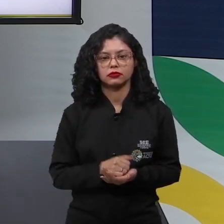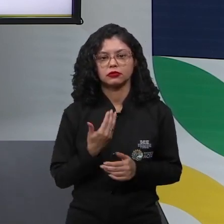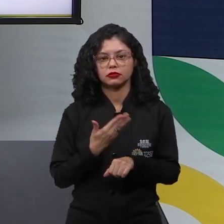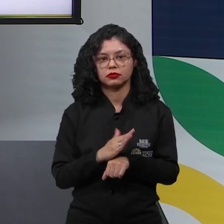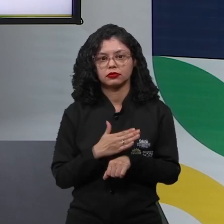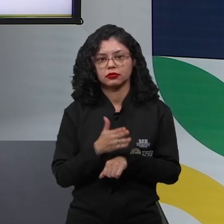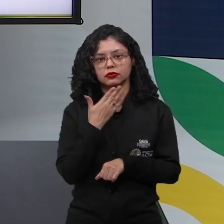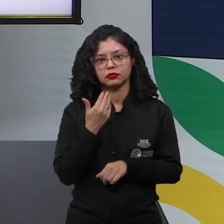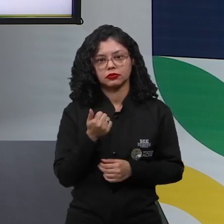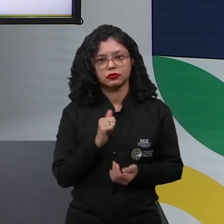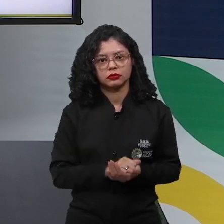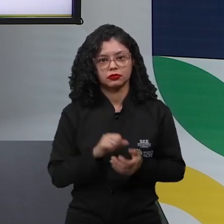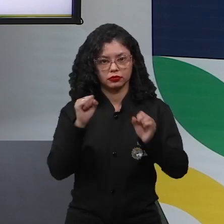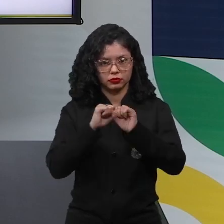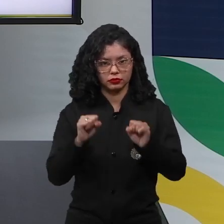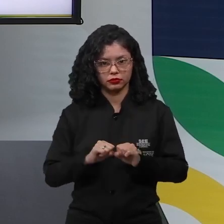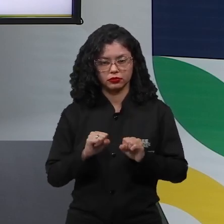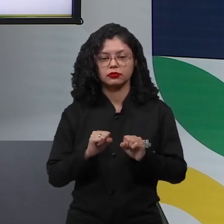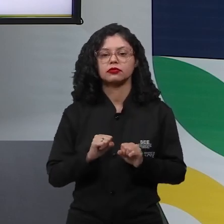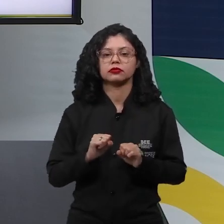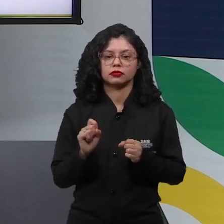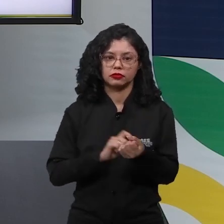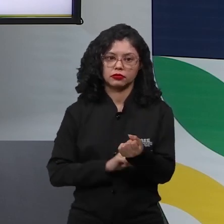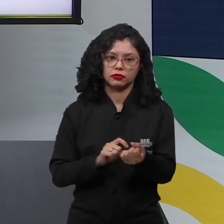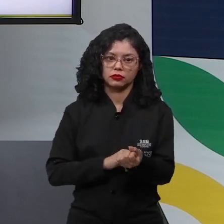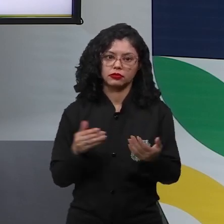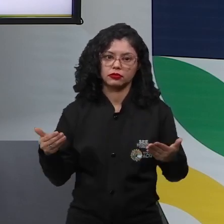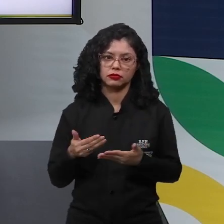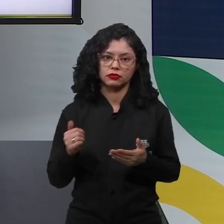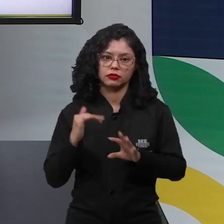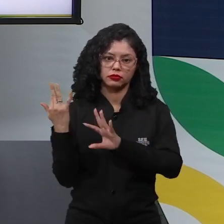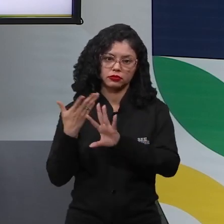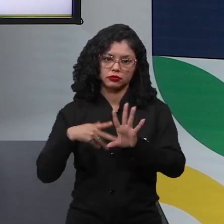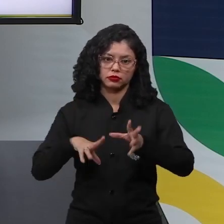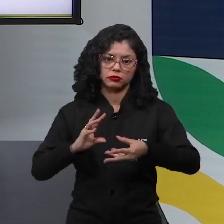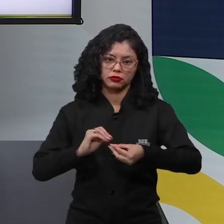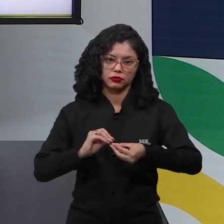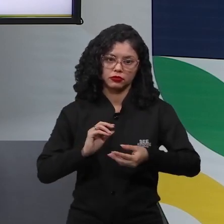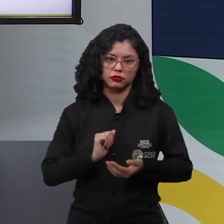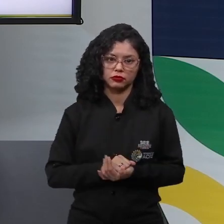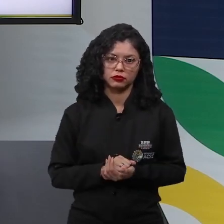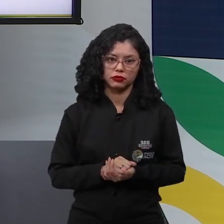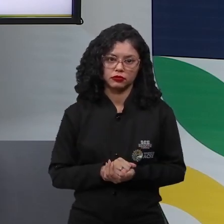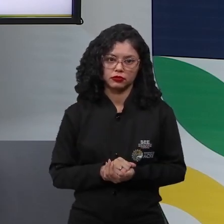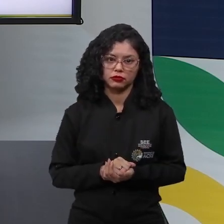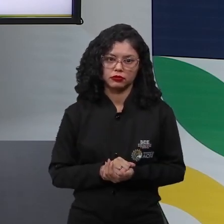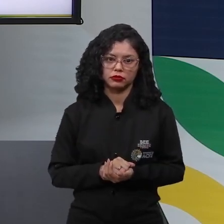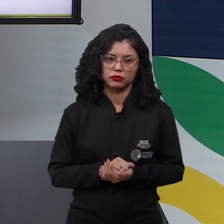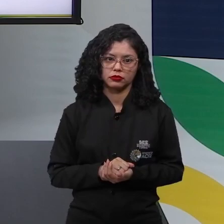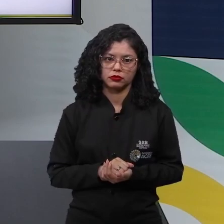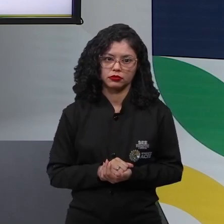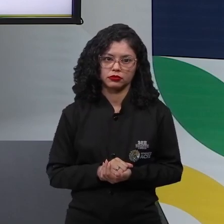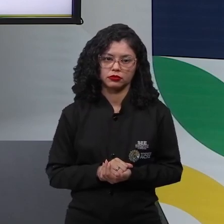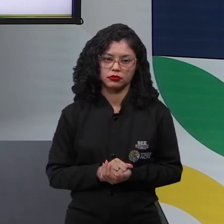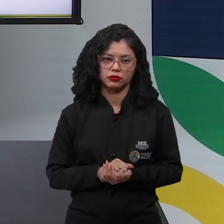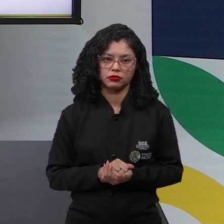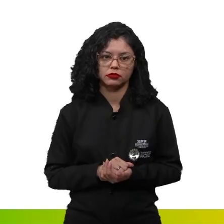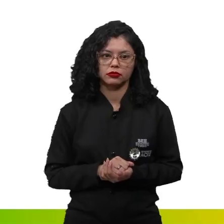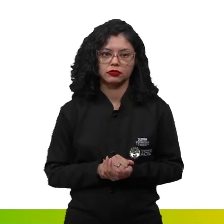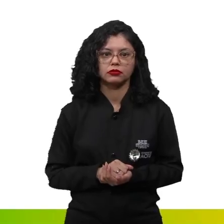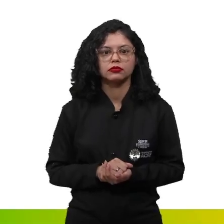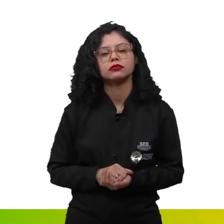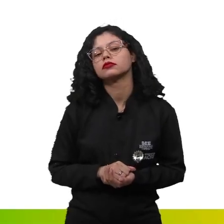exercitar melhor o seu sistema nervoso. E agora a gente vai falar do nosso resumo. O que a gente viu na aula de hoje? Olha